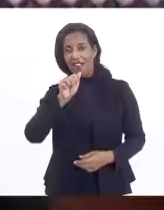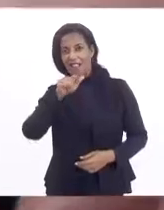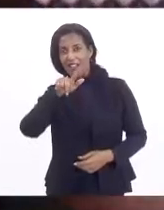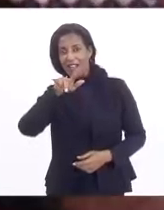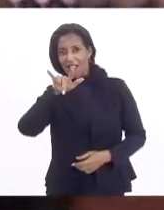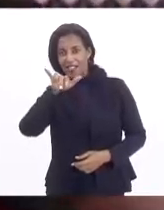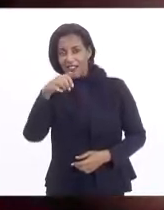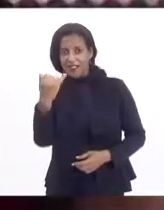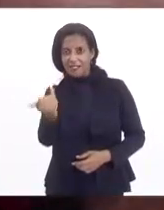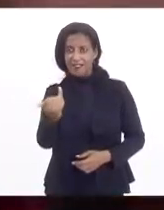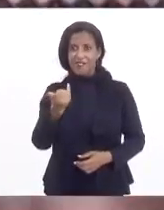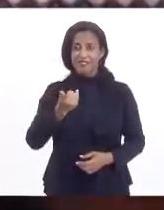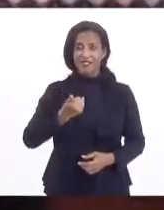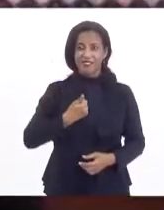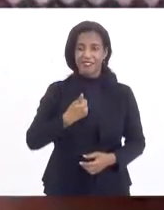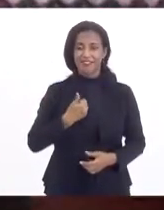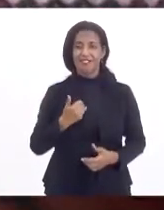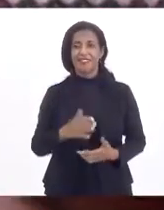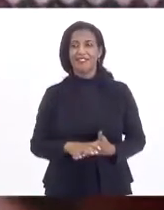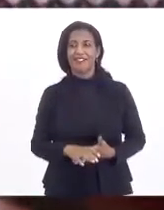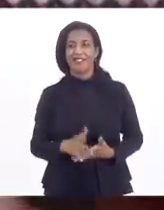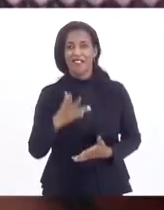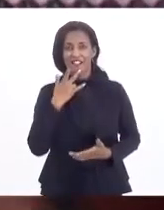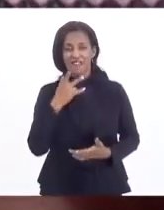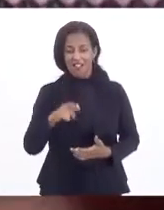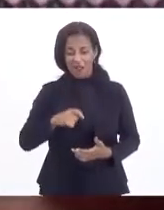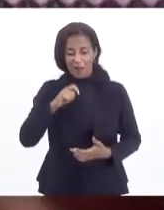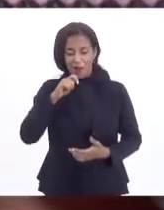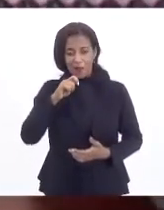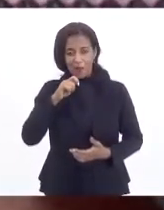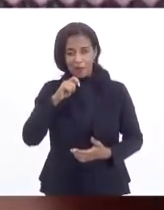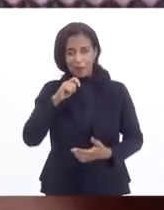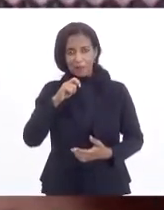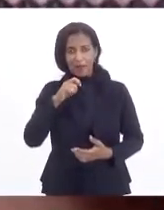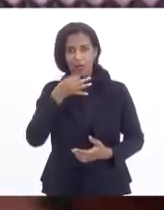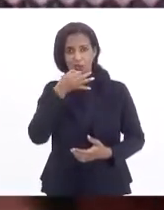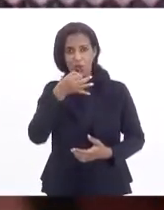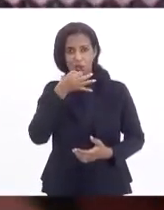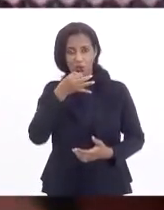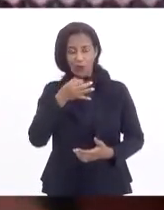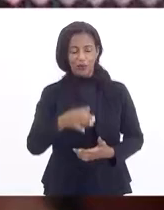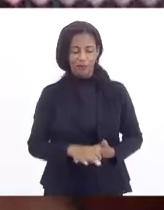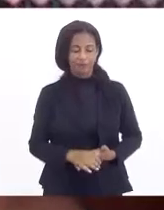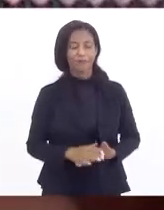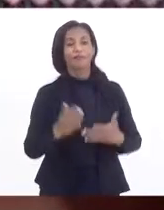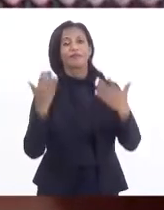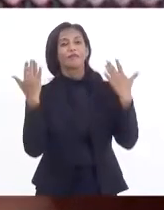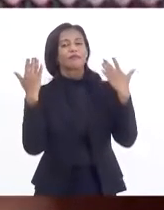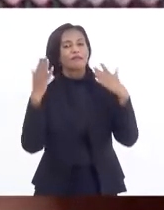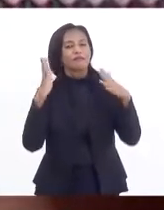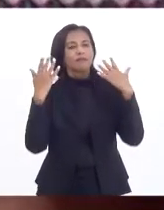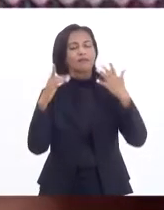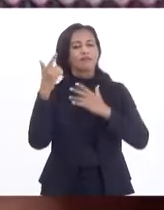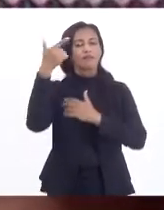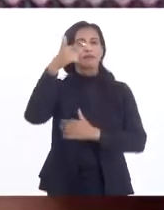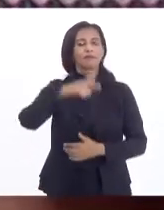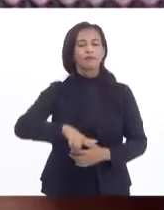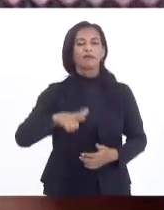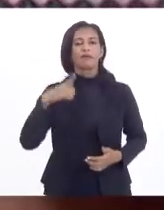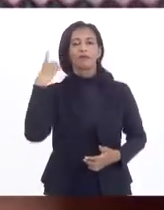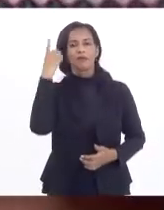que era para eu falar no microfone. Obrigada, Aline. Mas parabenizar mais uma vez a